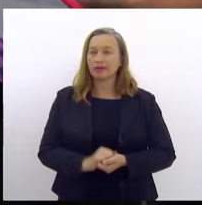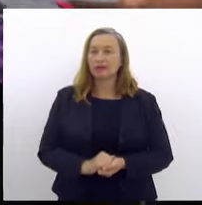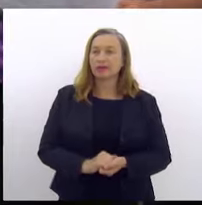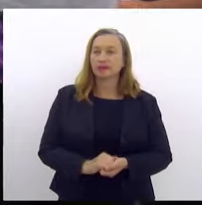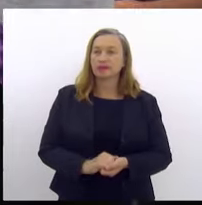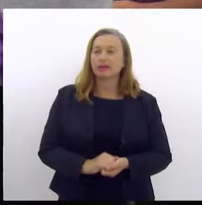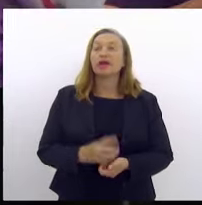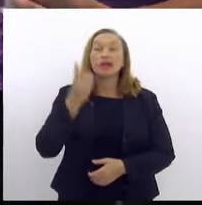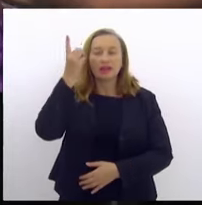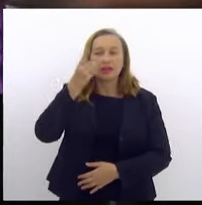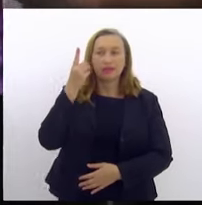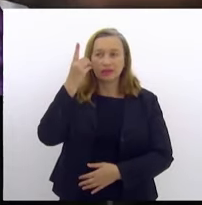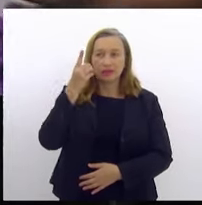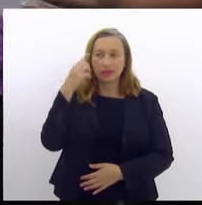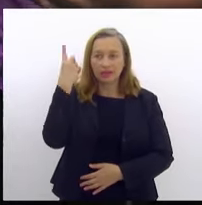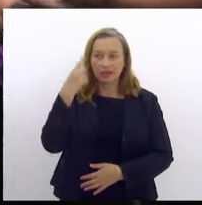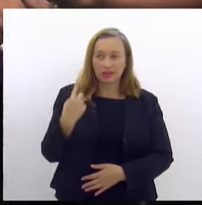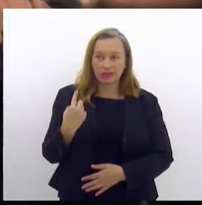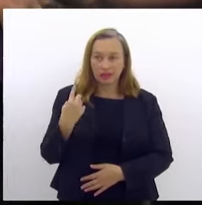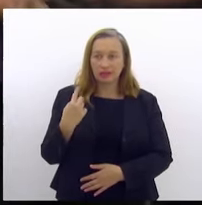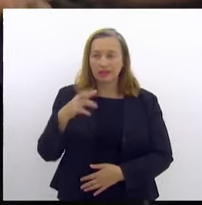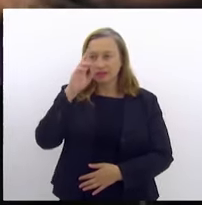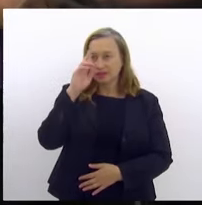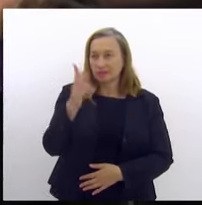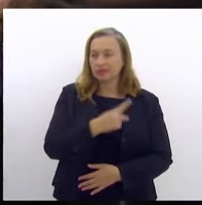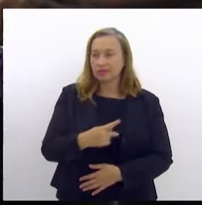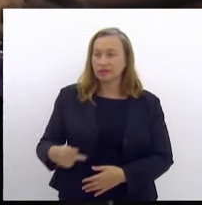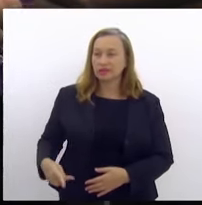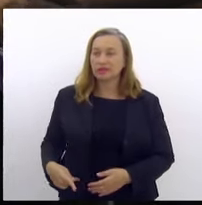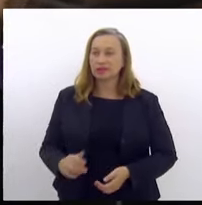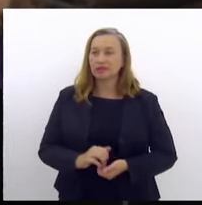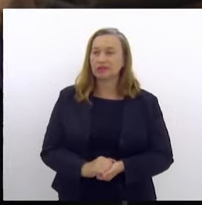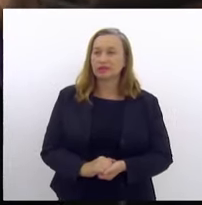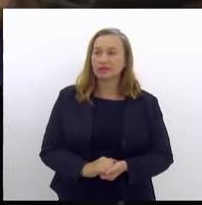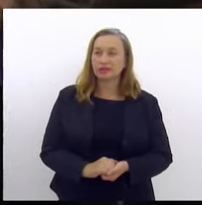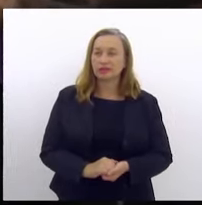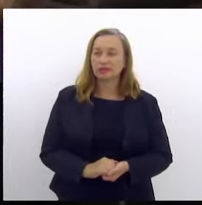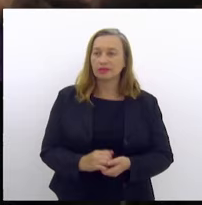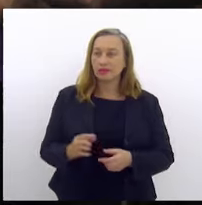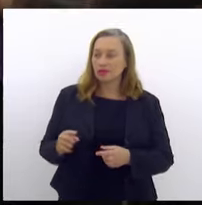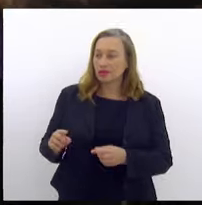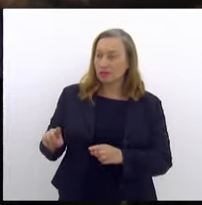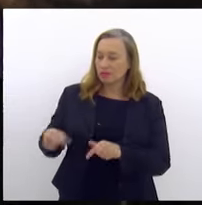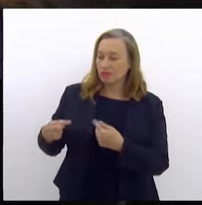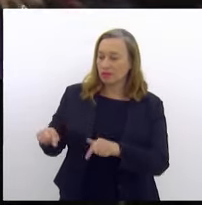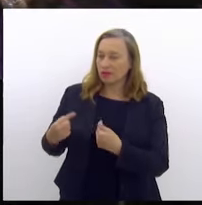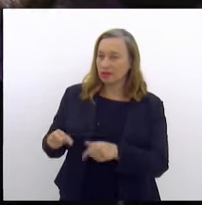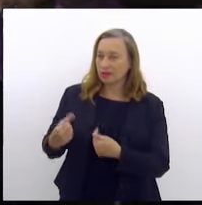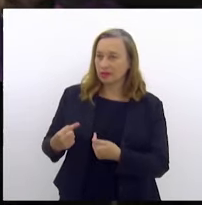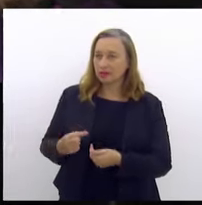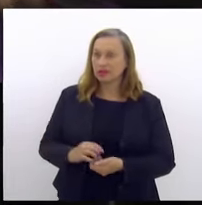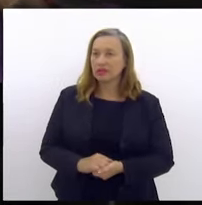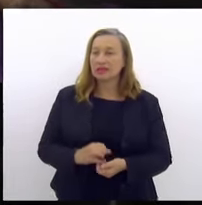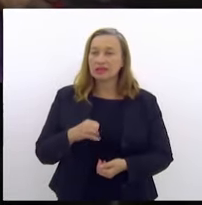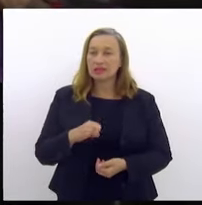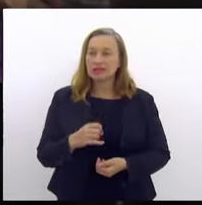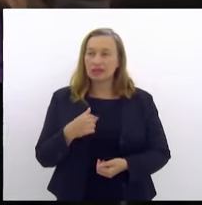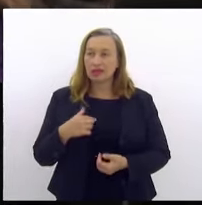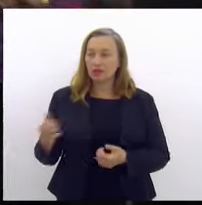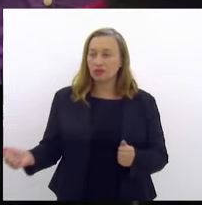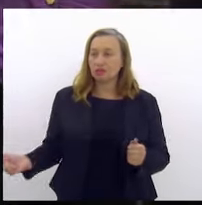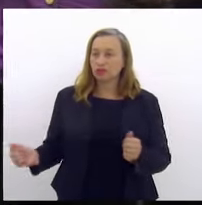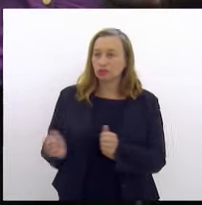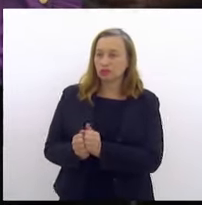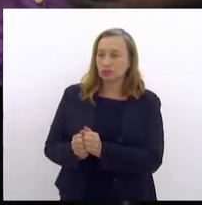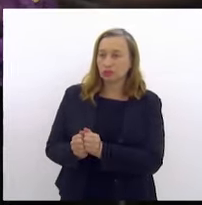E a deputada Dani Monteiro, senhor presidente, me fez aqui uma provocação, se eu toparia junto com